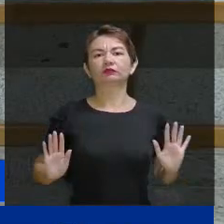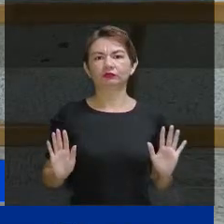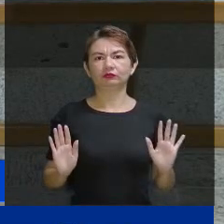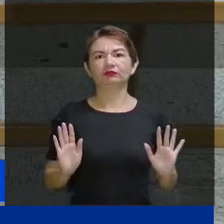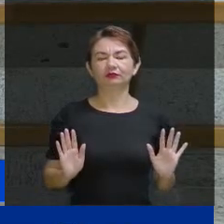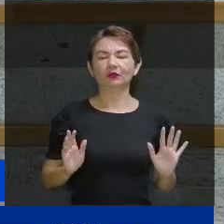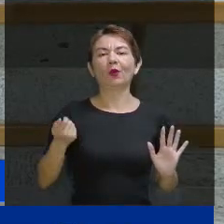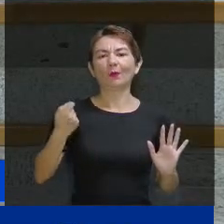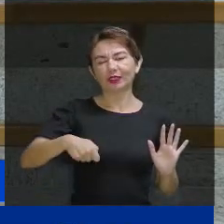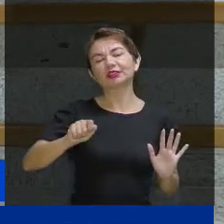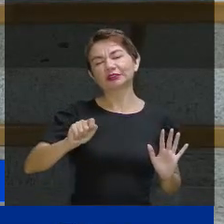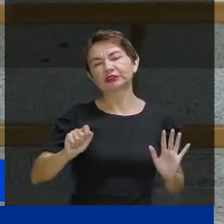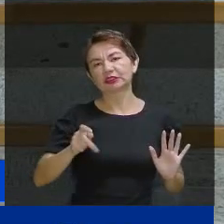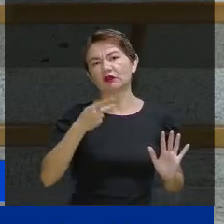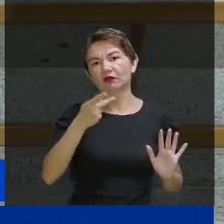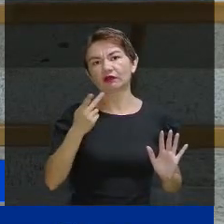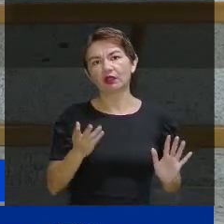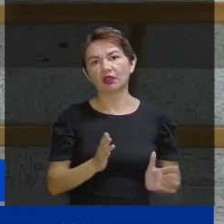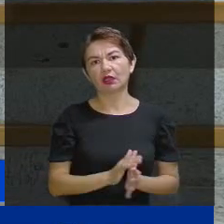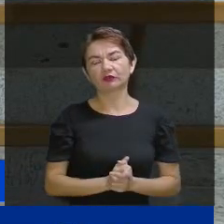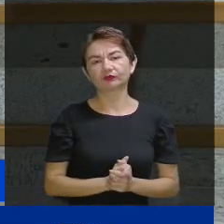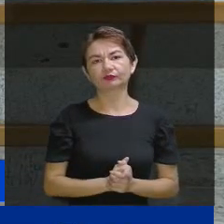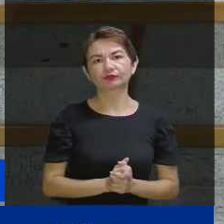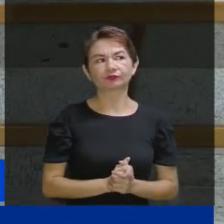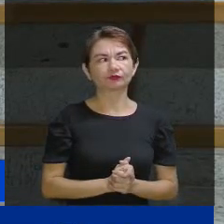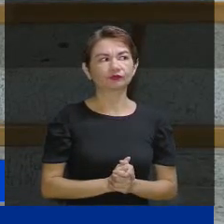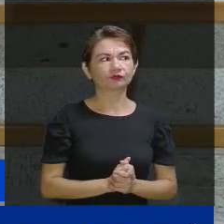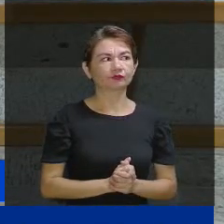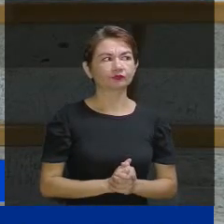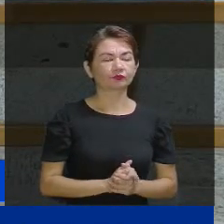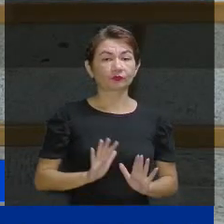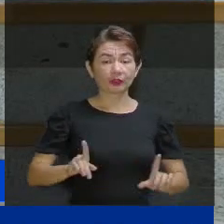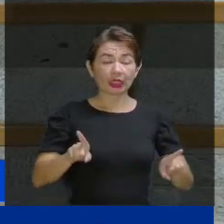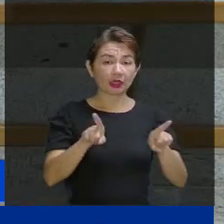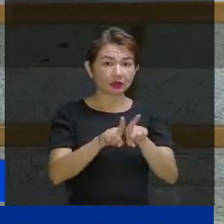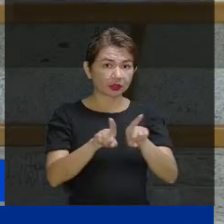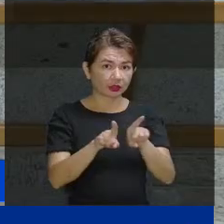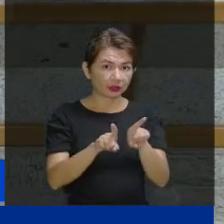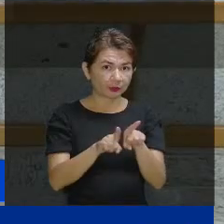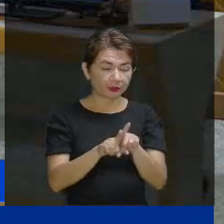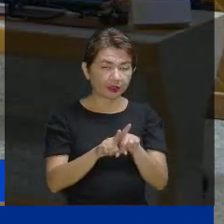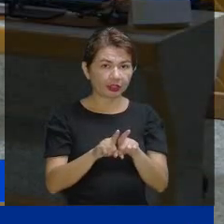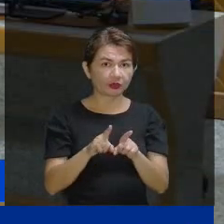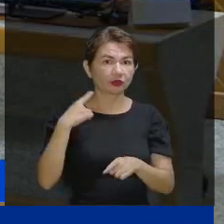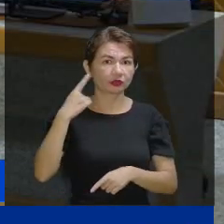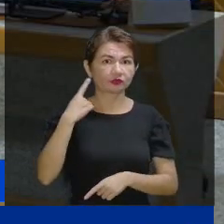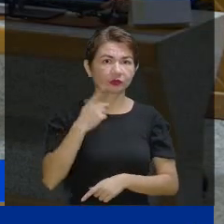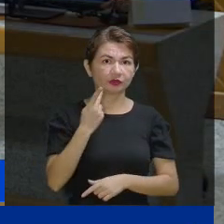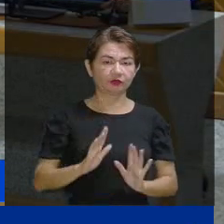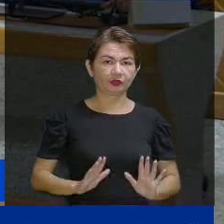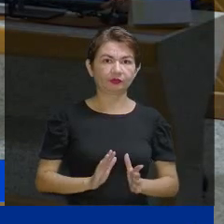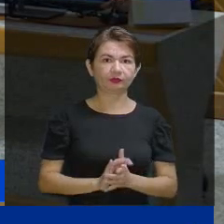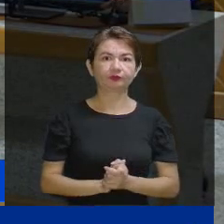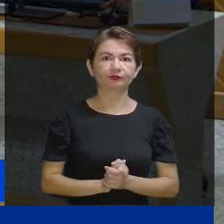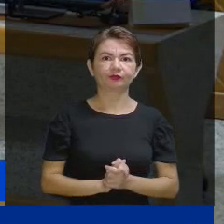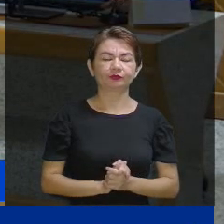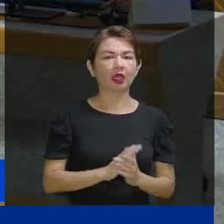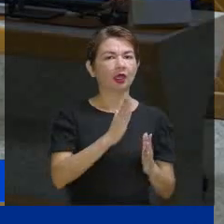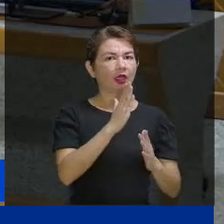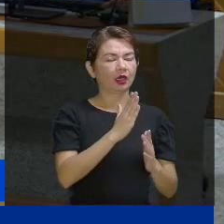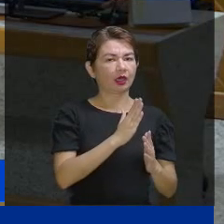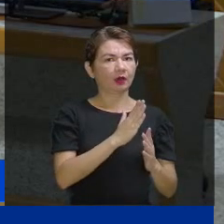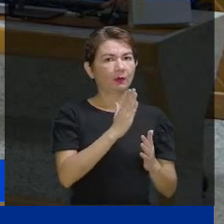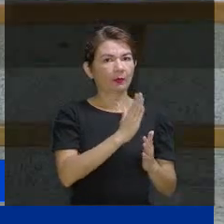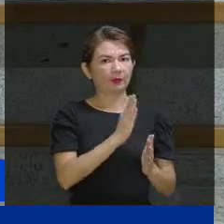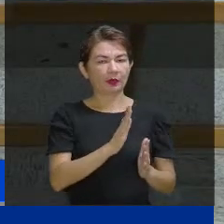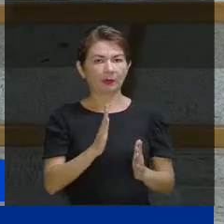ela tem que necessariamente se manifestar nos embargos. E tem uma questão que o doutor falou ainda... Agora, outra coisa, vamos por parte.